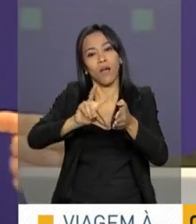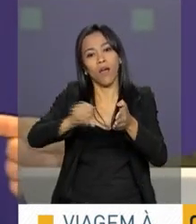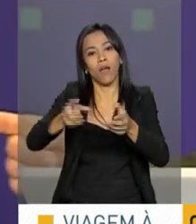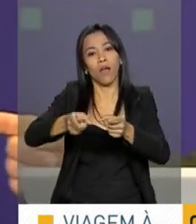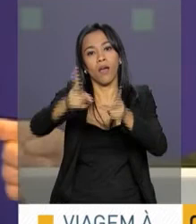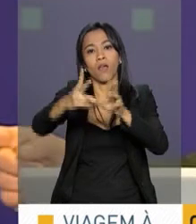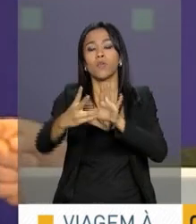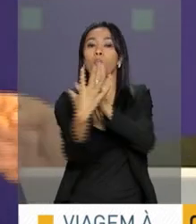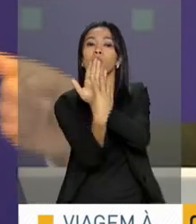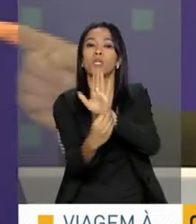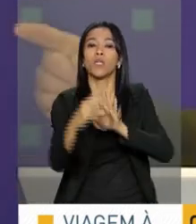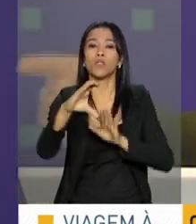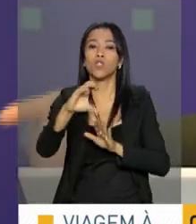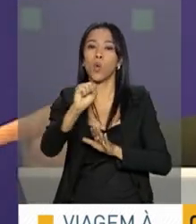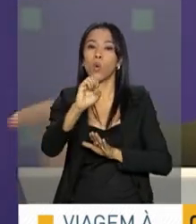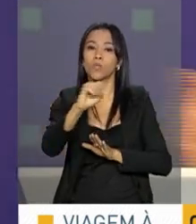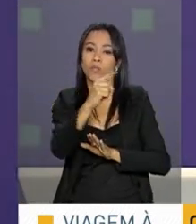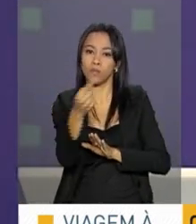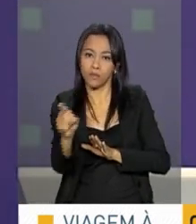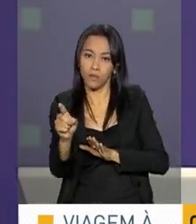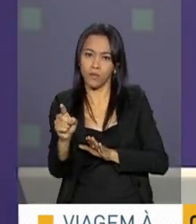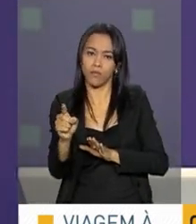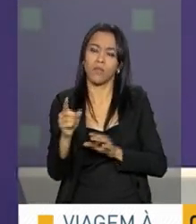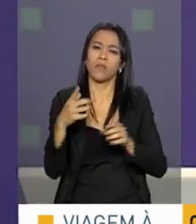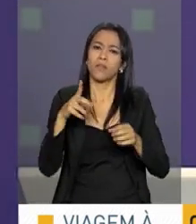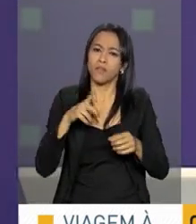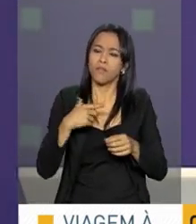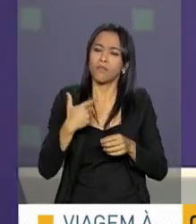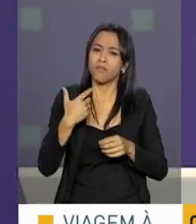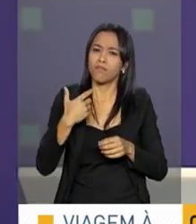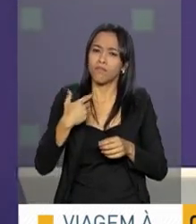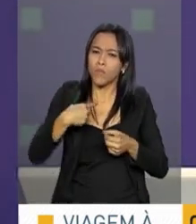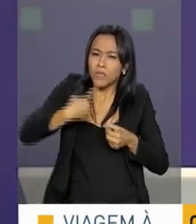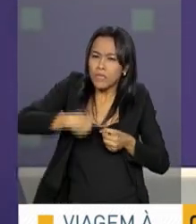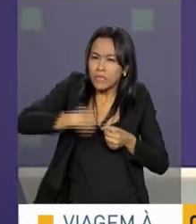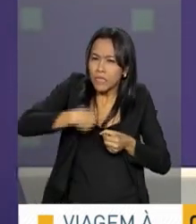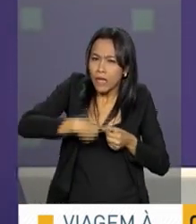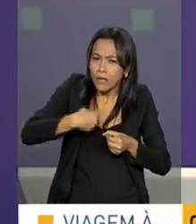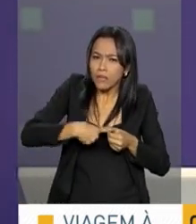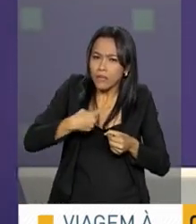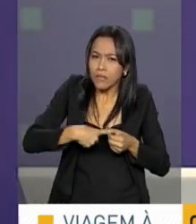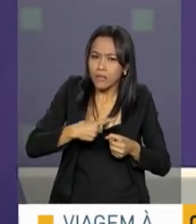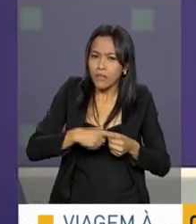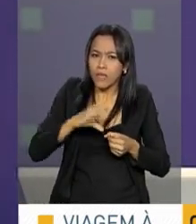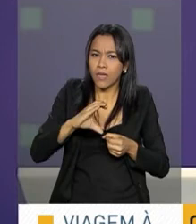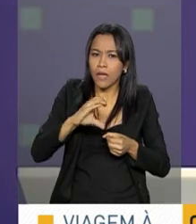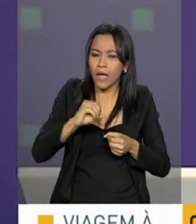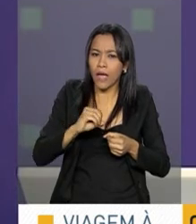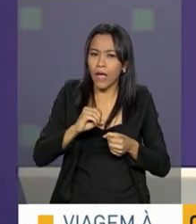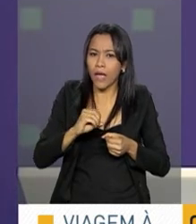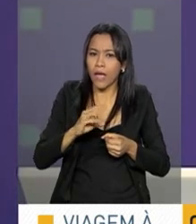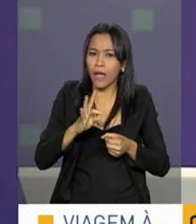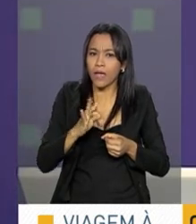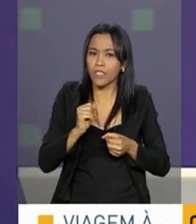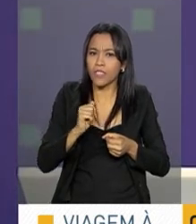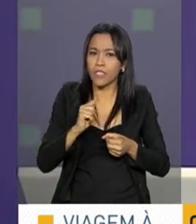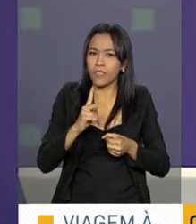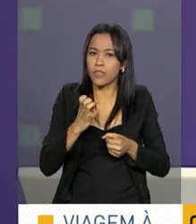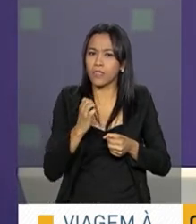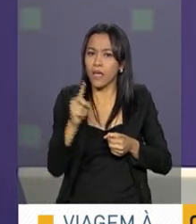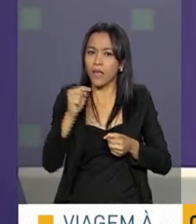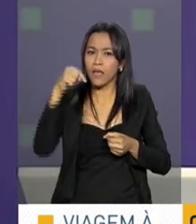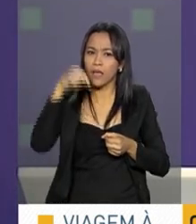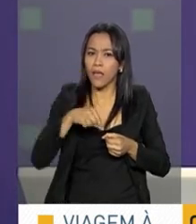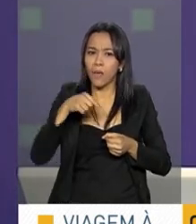vai, nessa primeira etapa, até Caetité, na Bahia, uma região de mineração. E